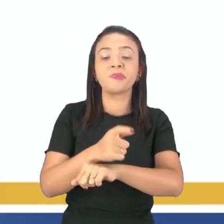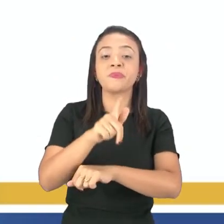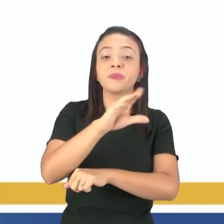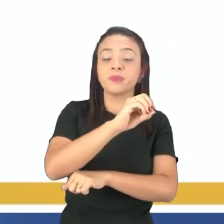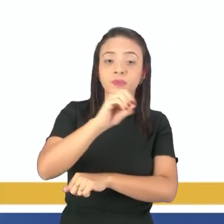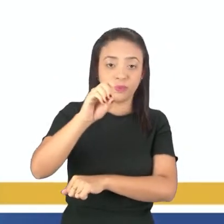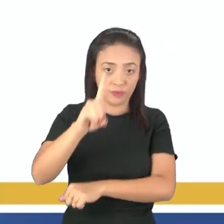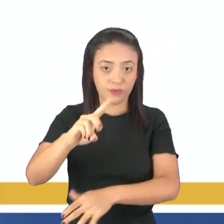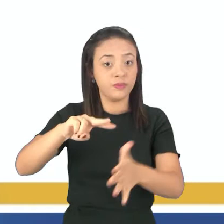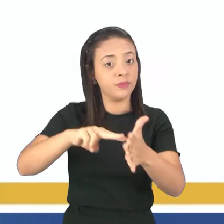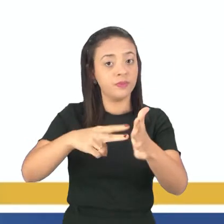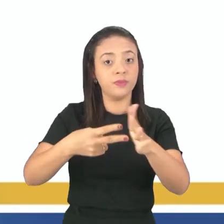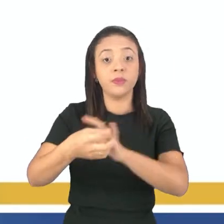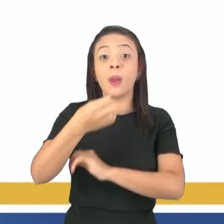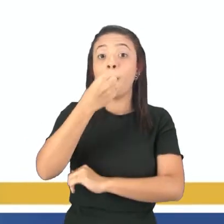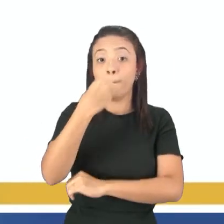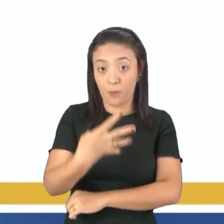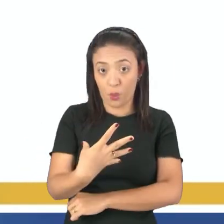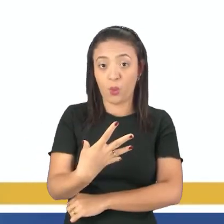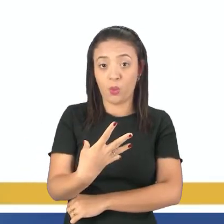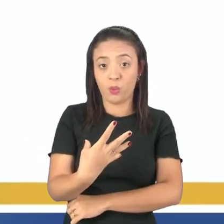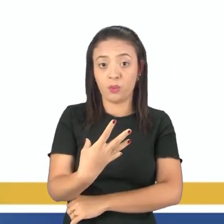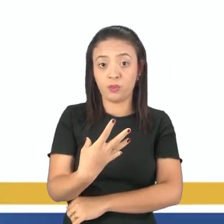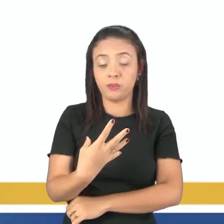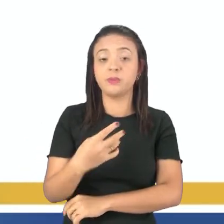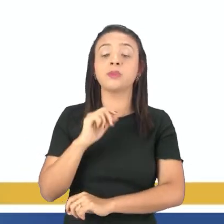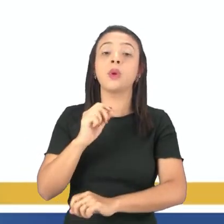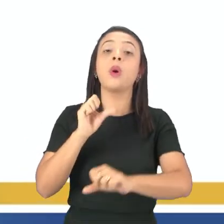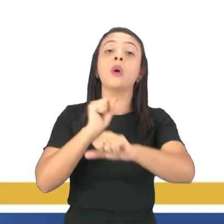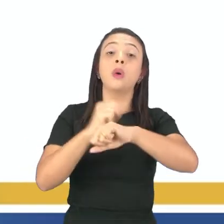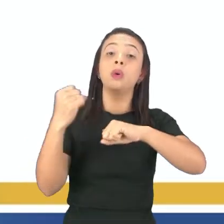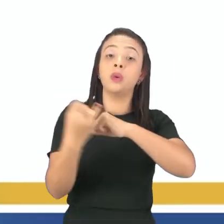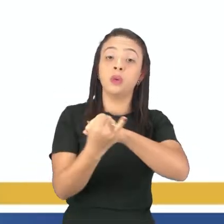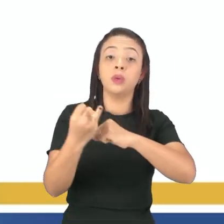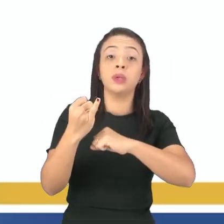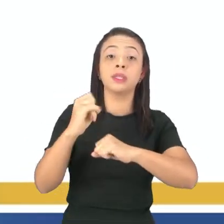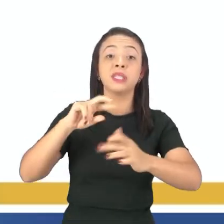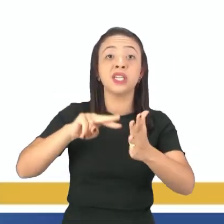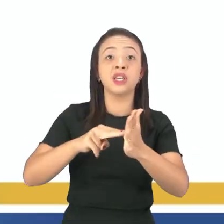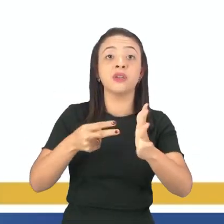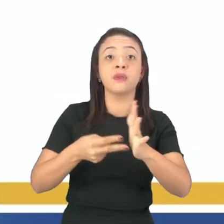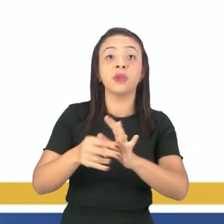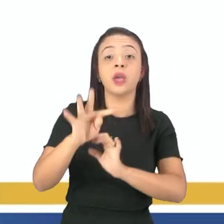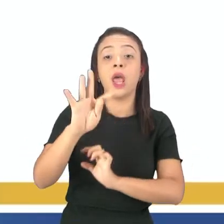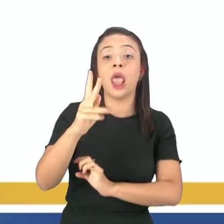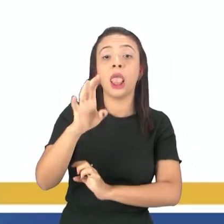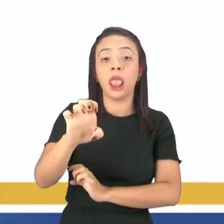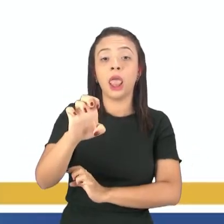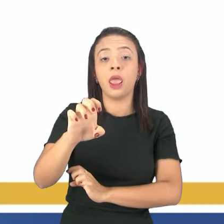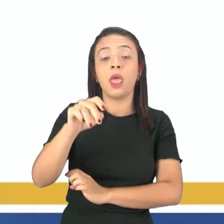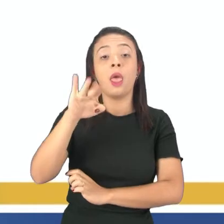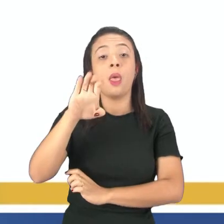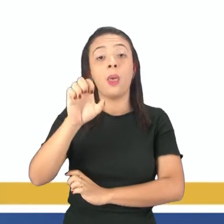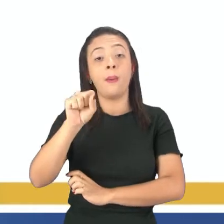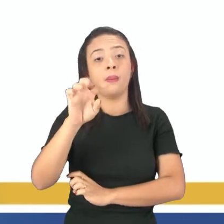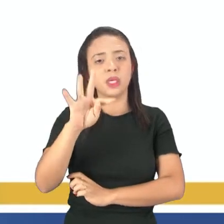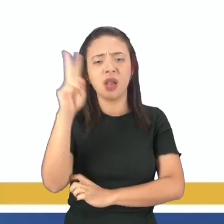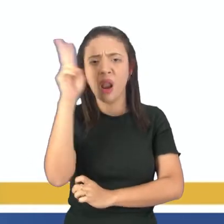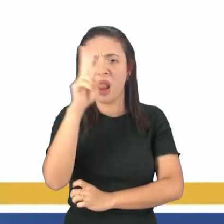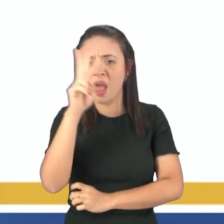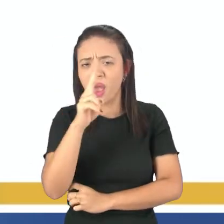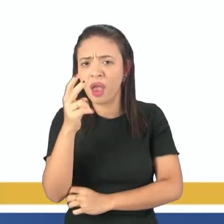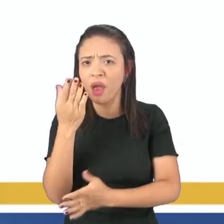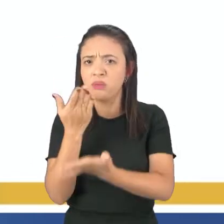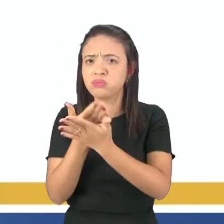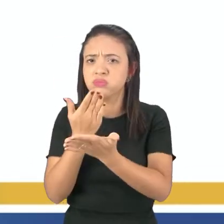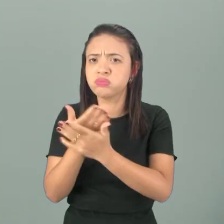que significa bom, no superlativo ele vai significar the best. E aí eu peço para vocês recordarem lá da nossa